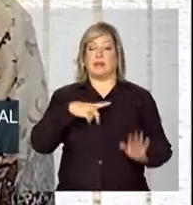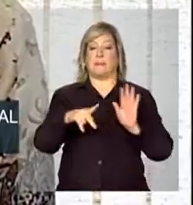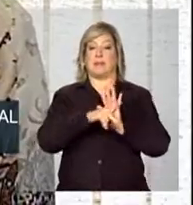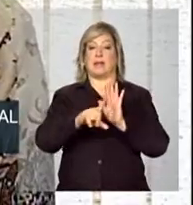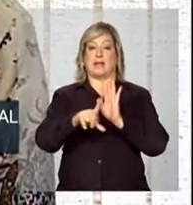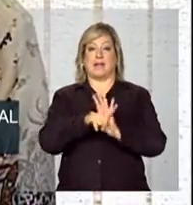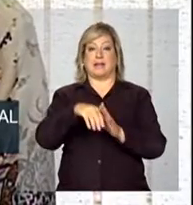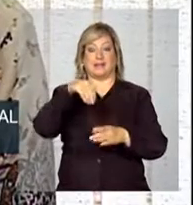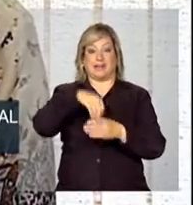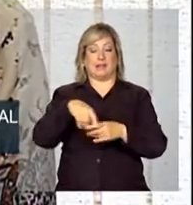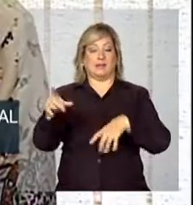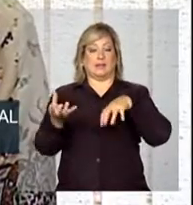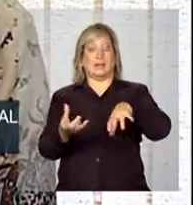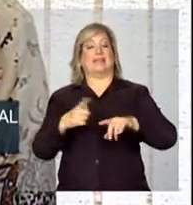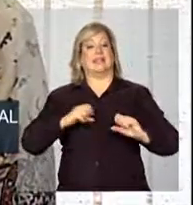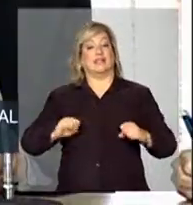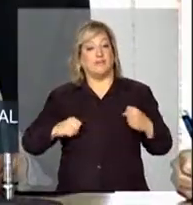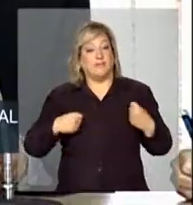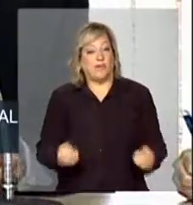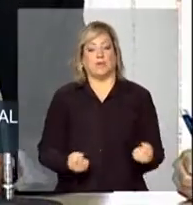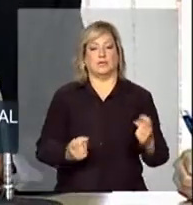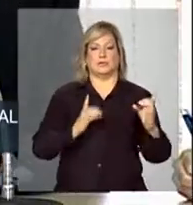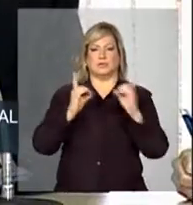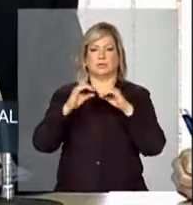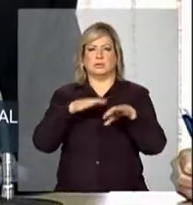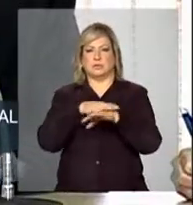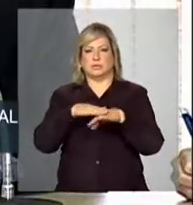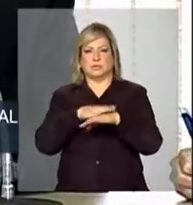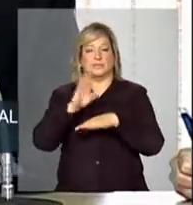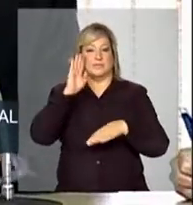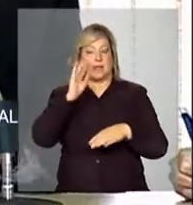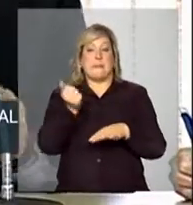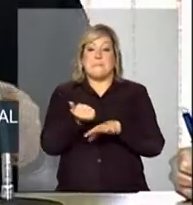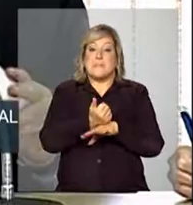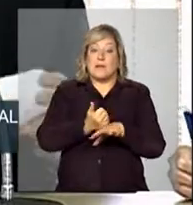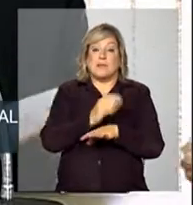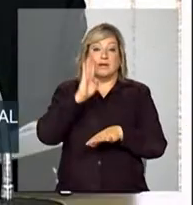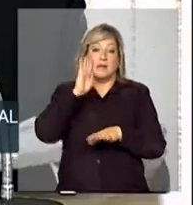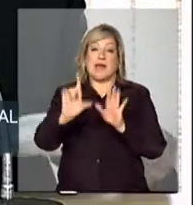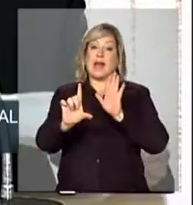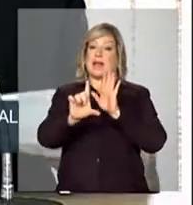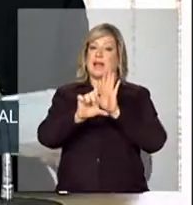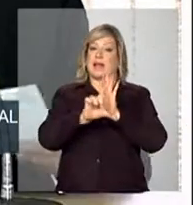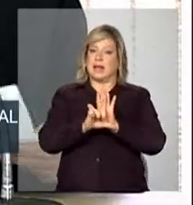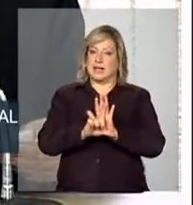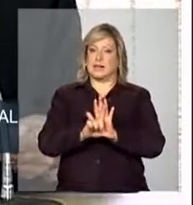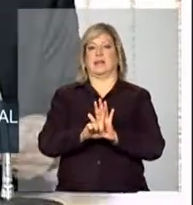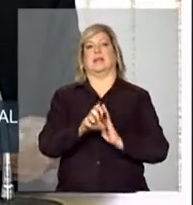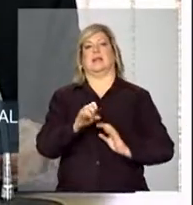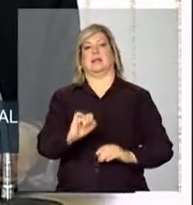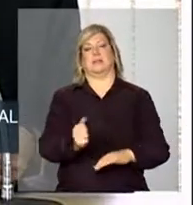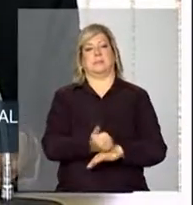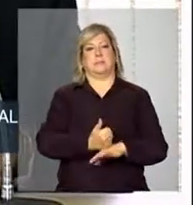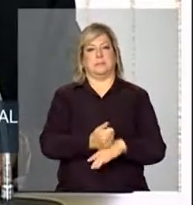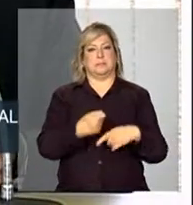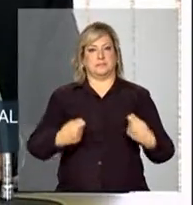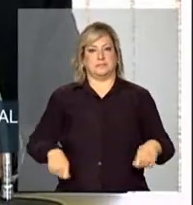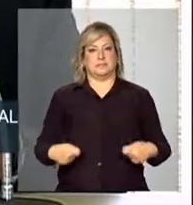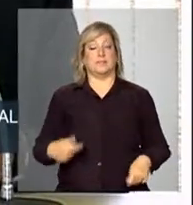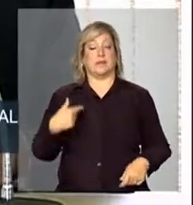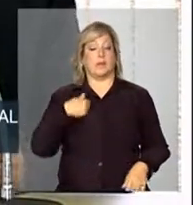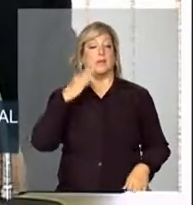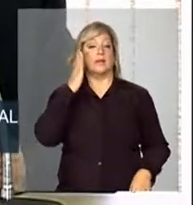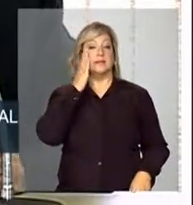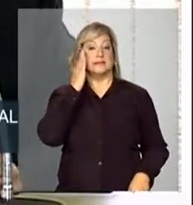e nós temos de alugar ou seja a um esforço efetivamente na linha de aperfeiçoarmos a nossa legislação inclusive sem